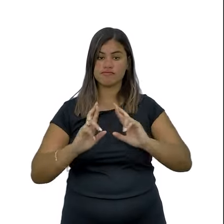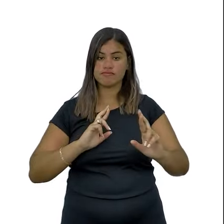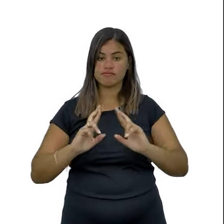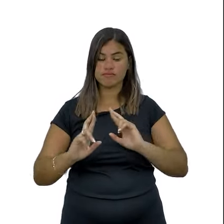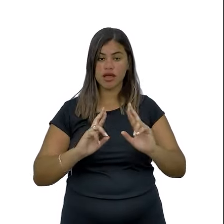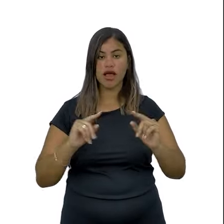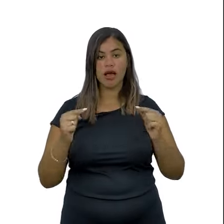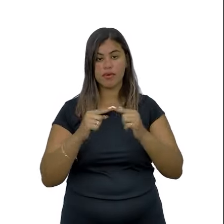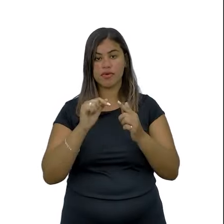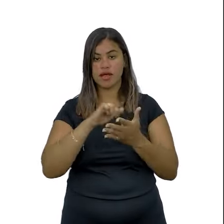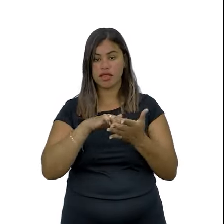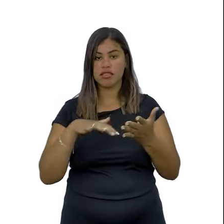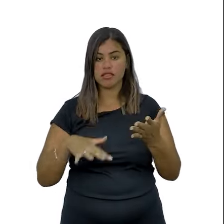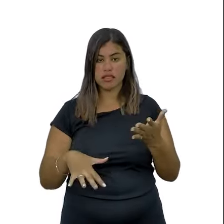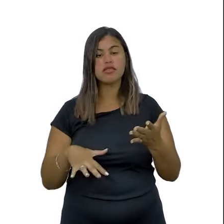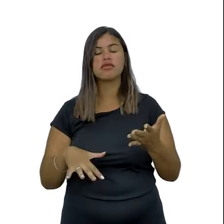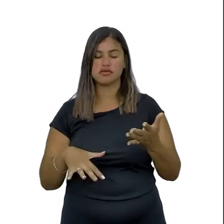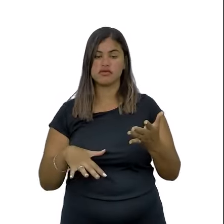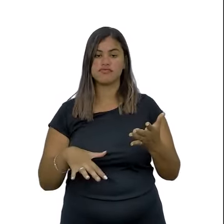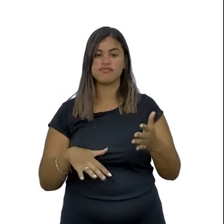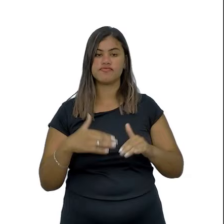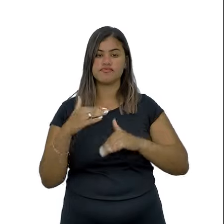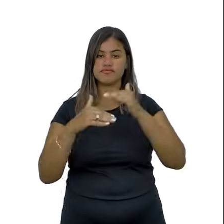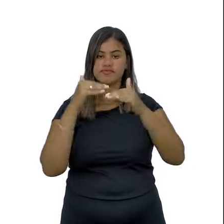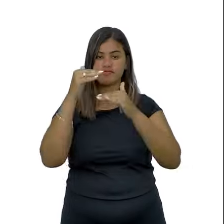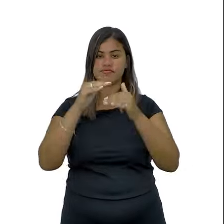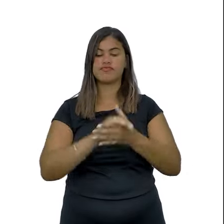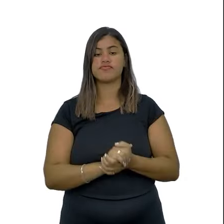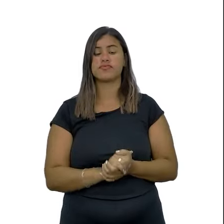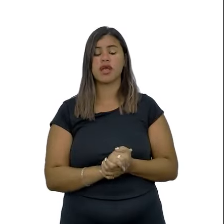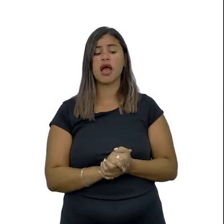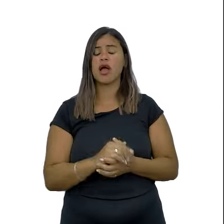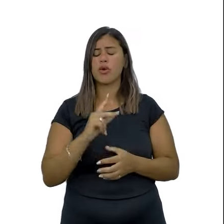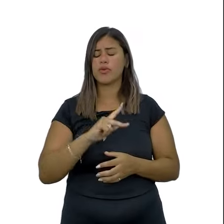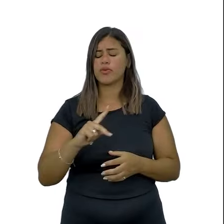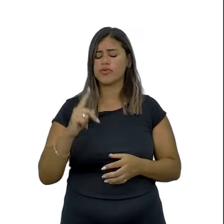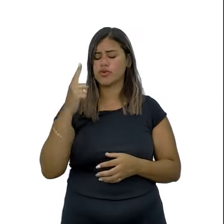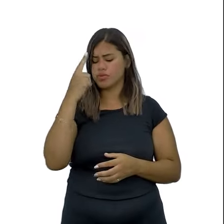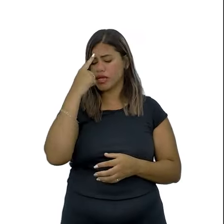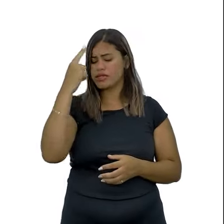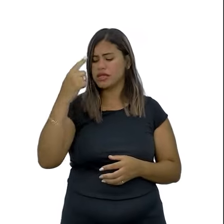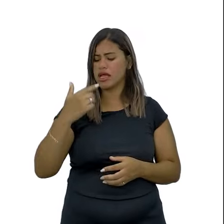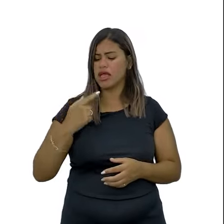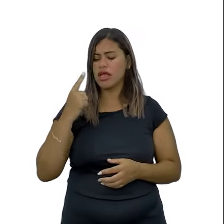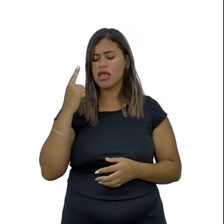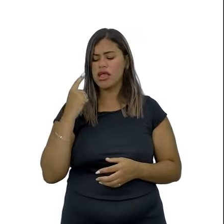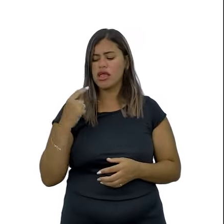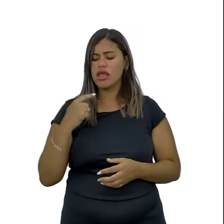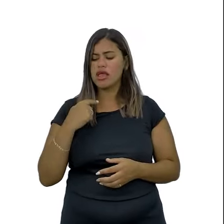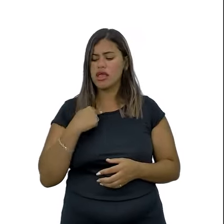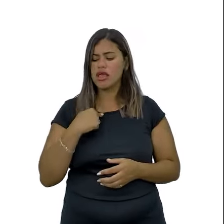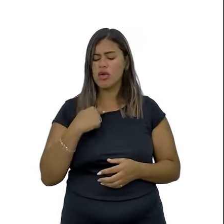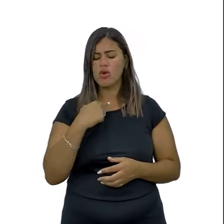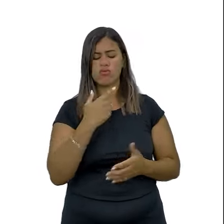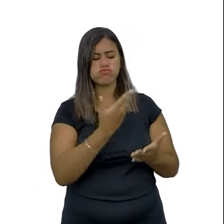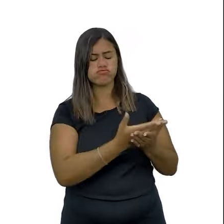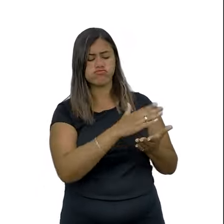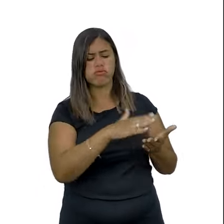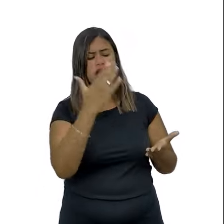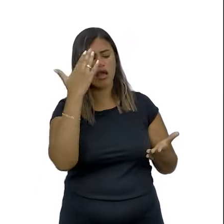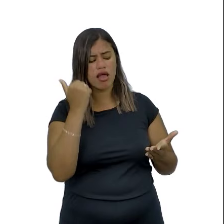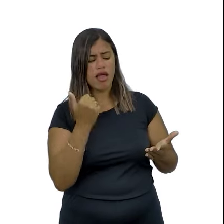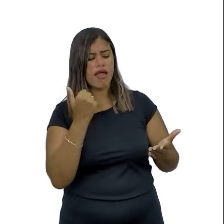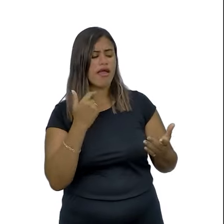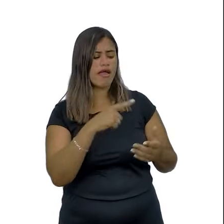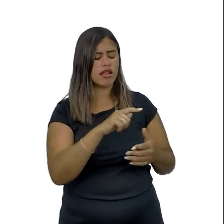ao trabalho a ser desenvolvido. De que forma que eu sei que o meu aluno está participando, de que forma que eu sei